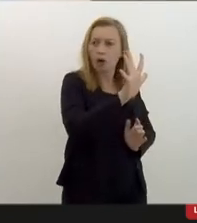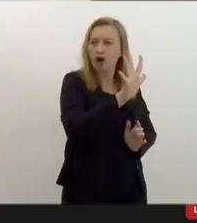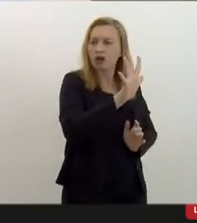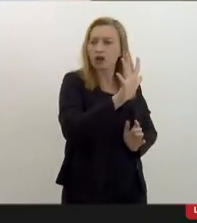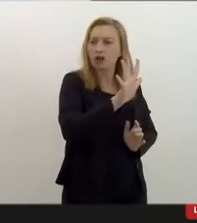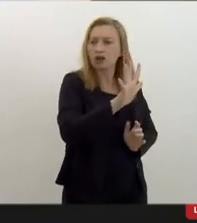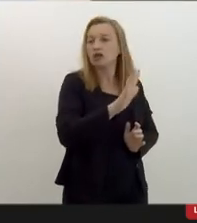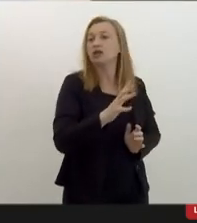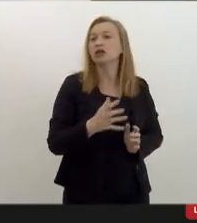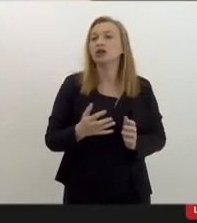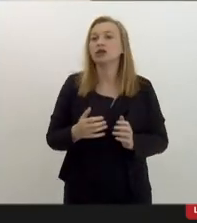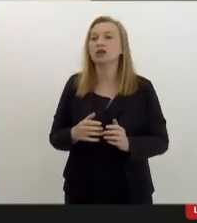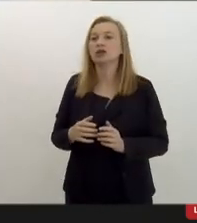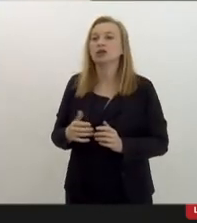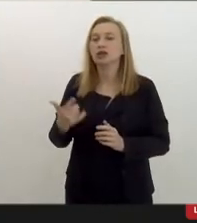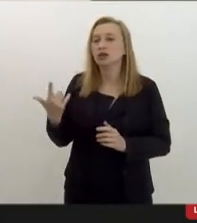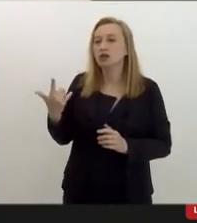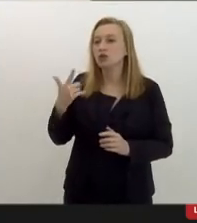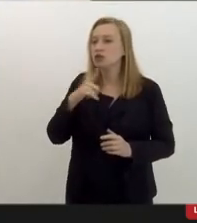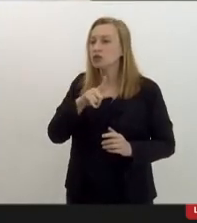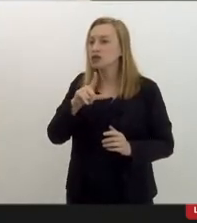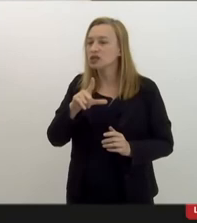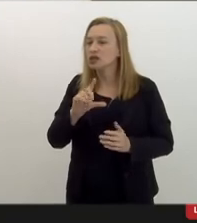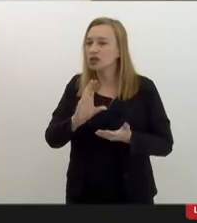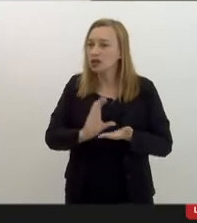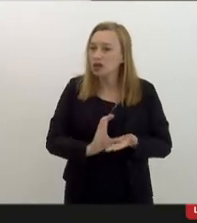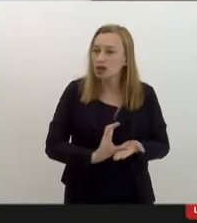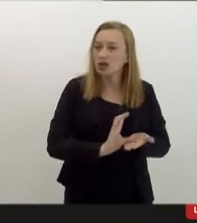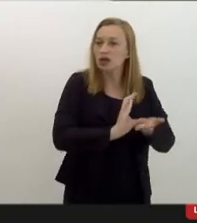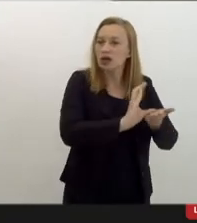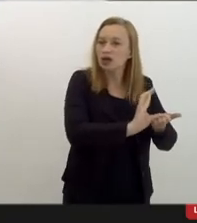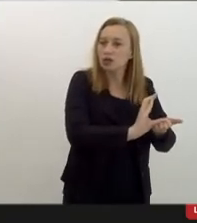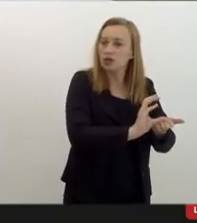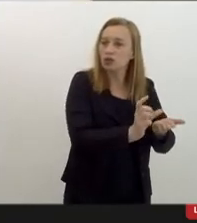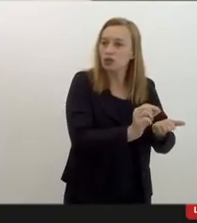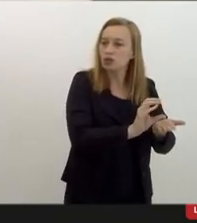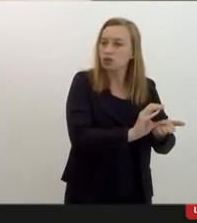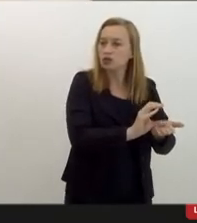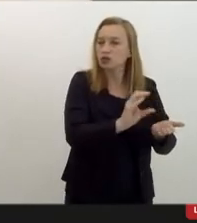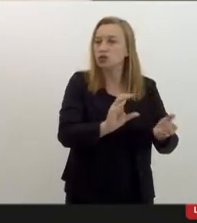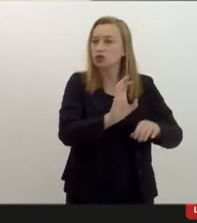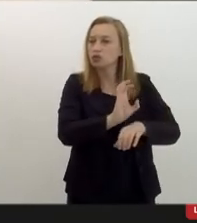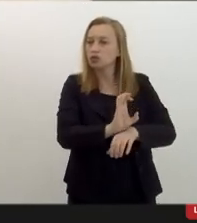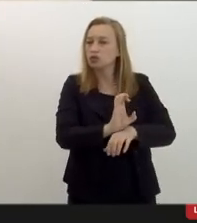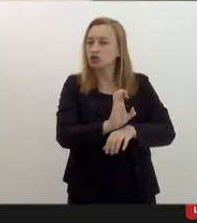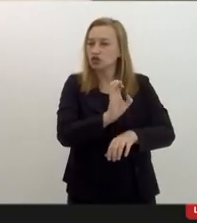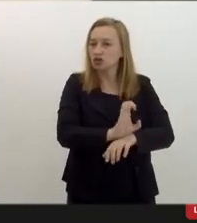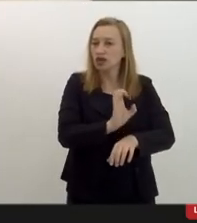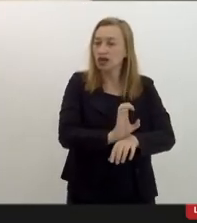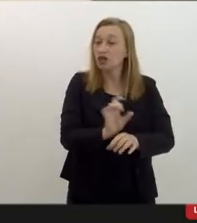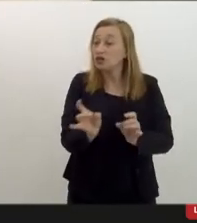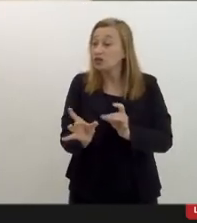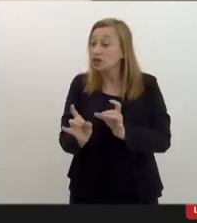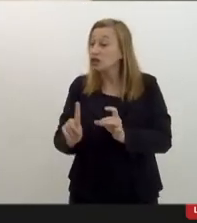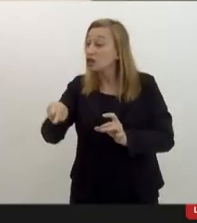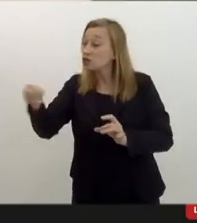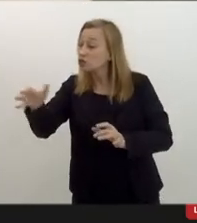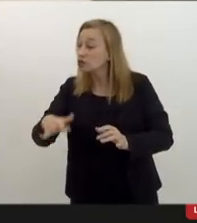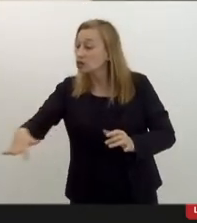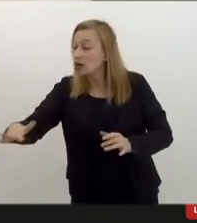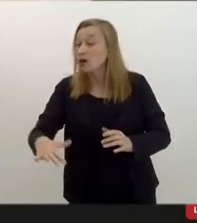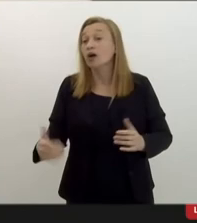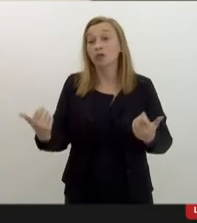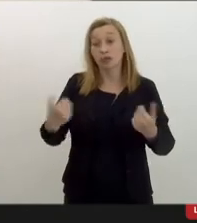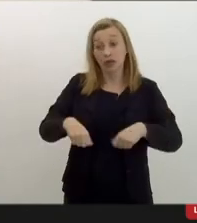com o urso ur urso para vender mas essas mas é preciso